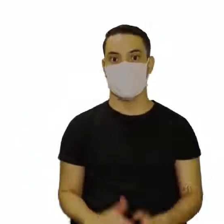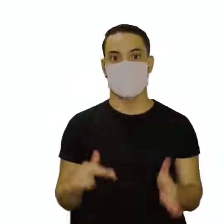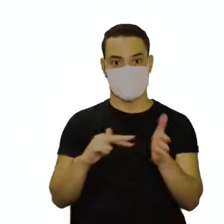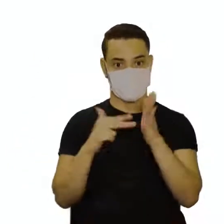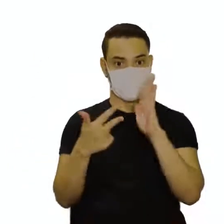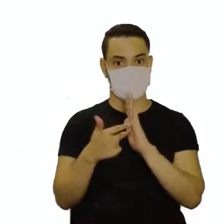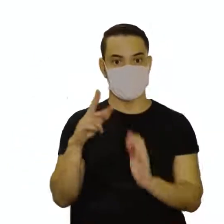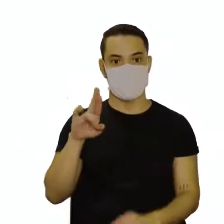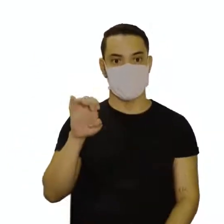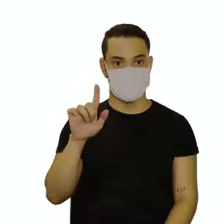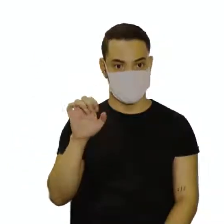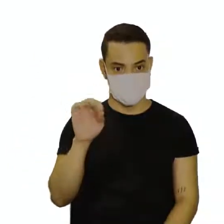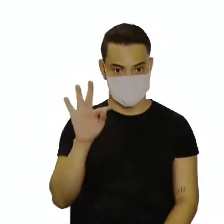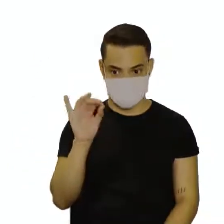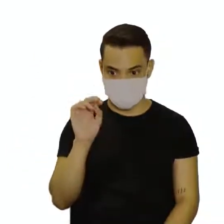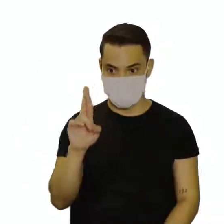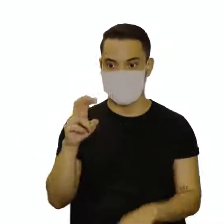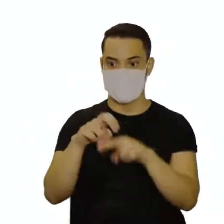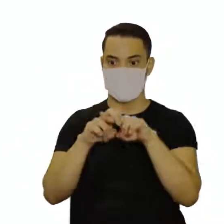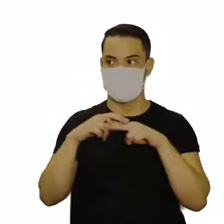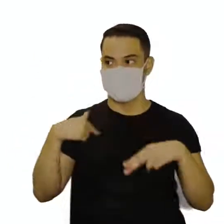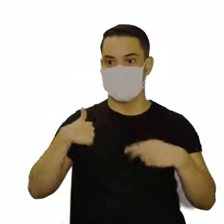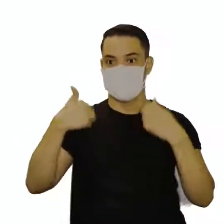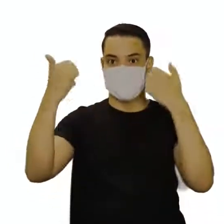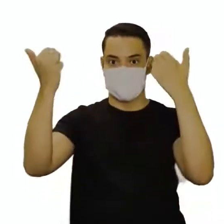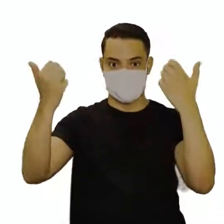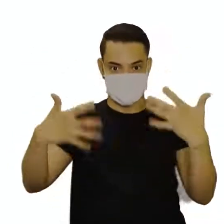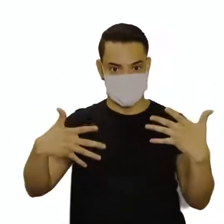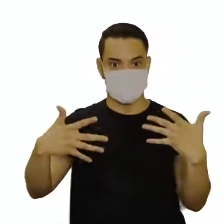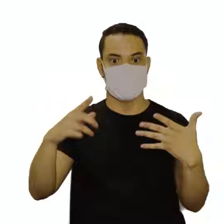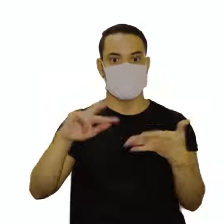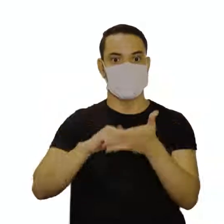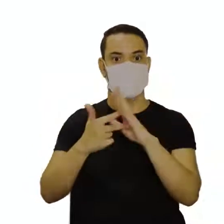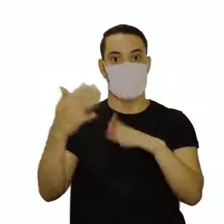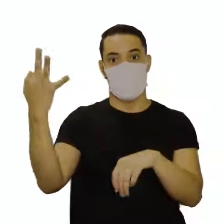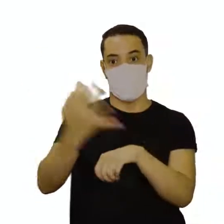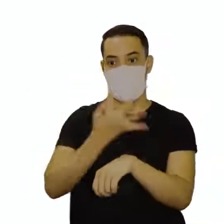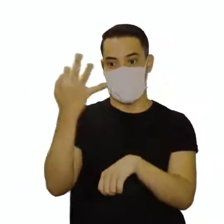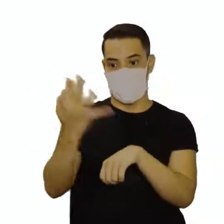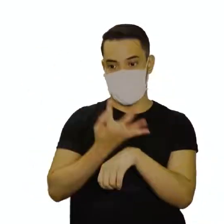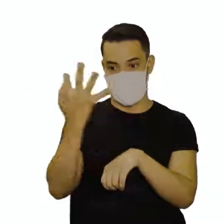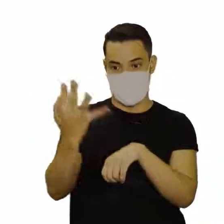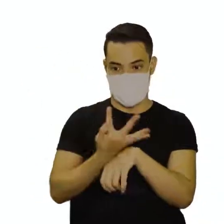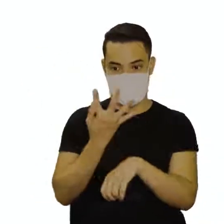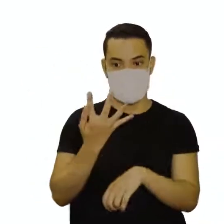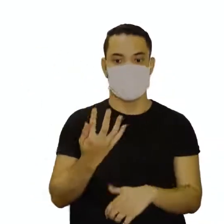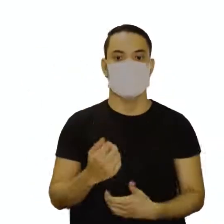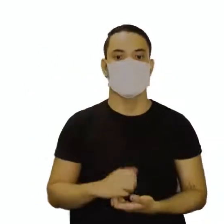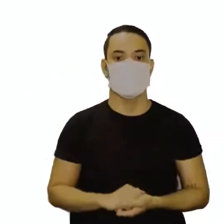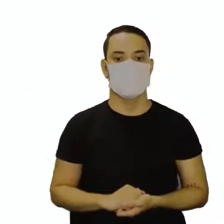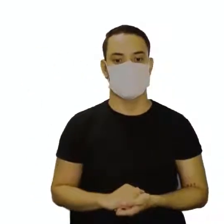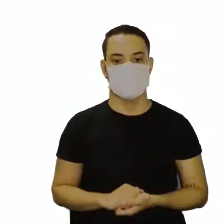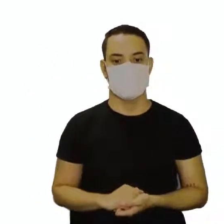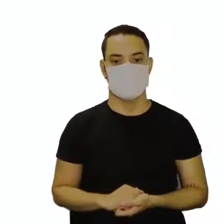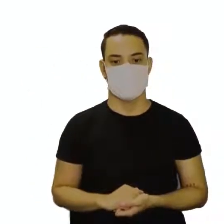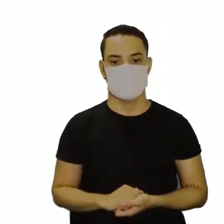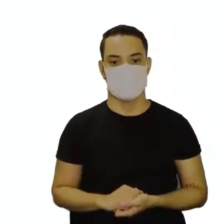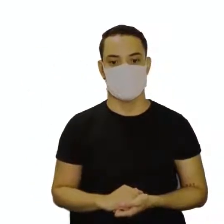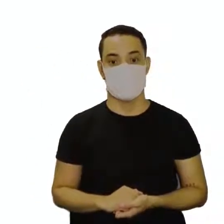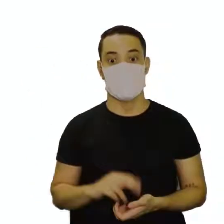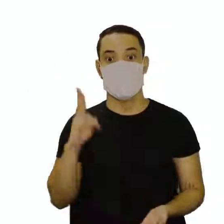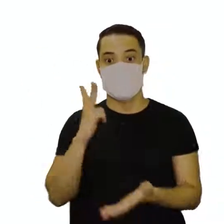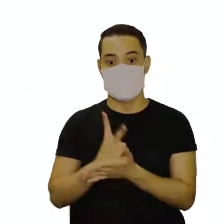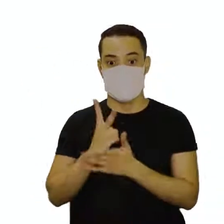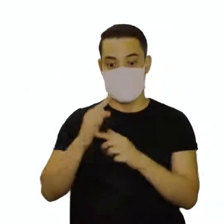significa resistor, porque estamos falando de resistência. Então vamos lá. Polo maior com